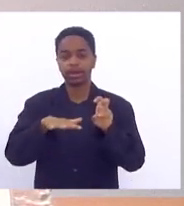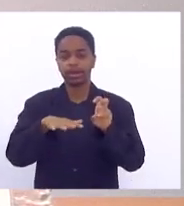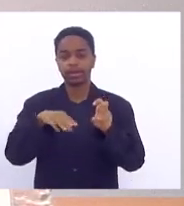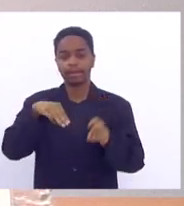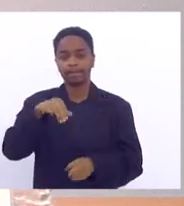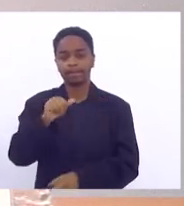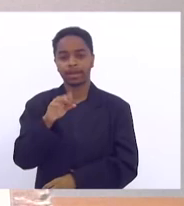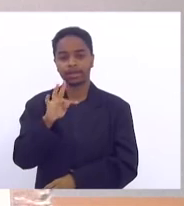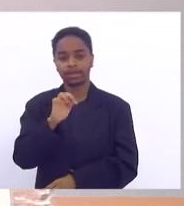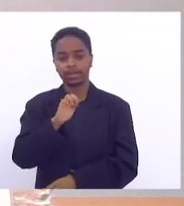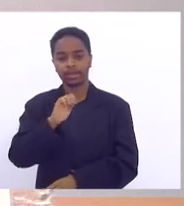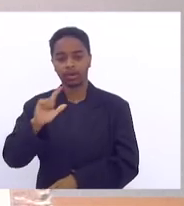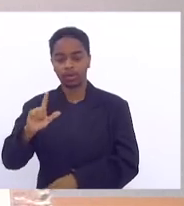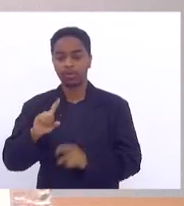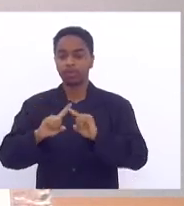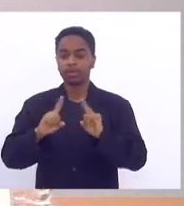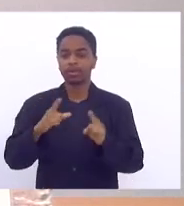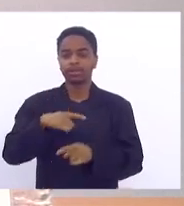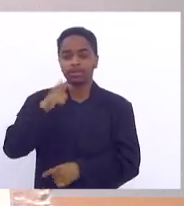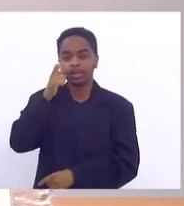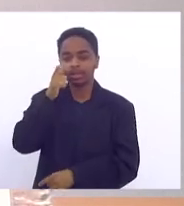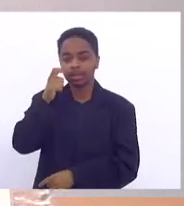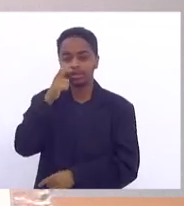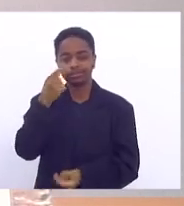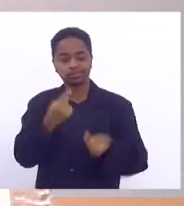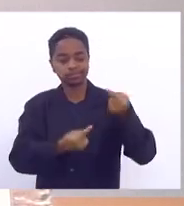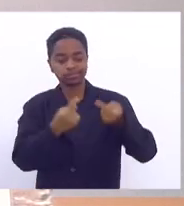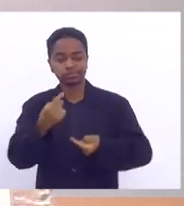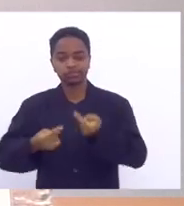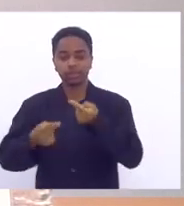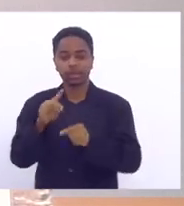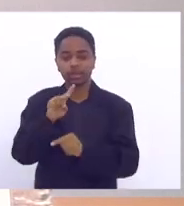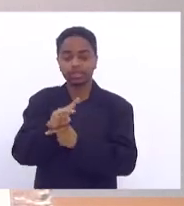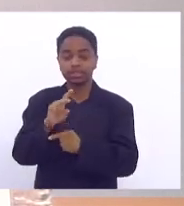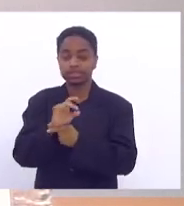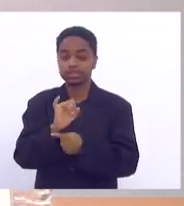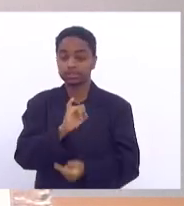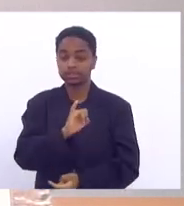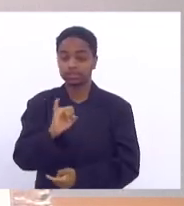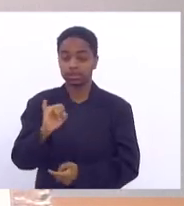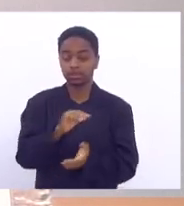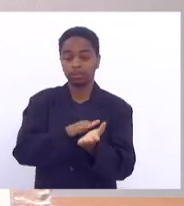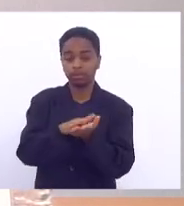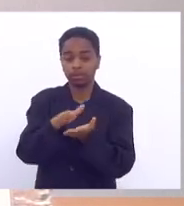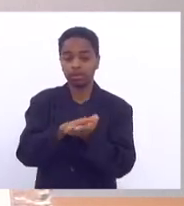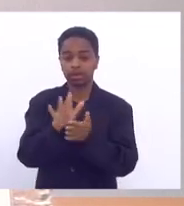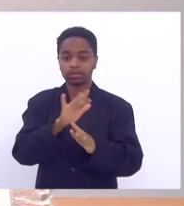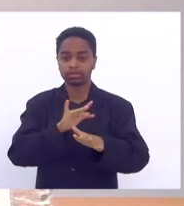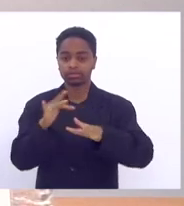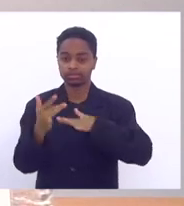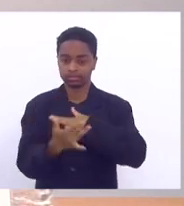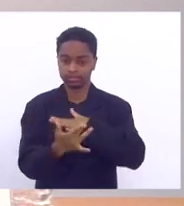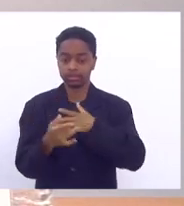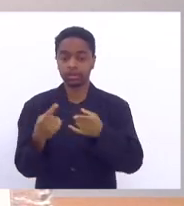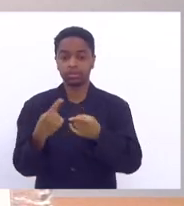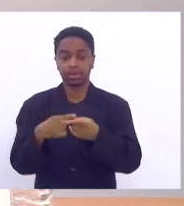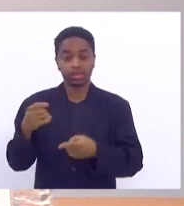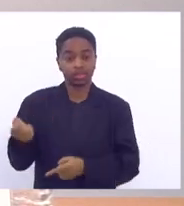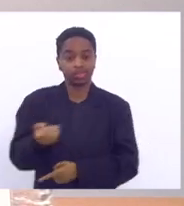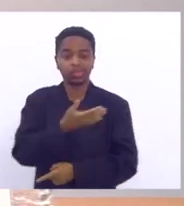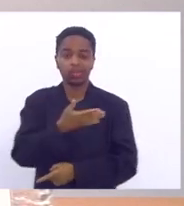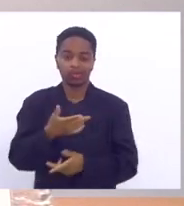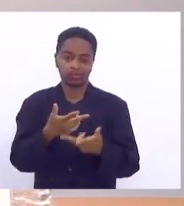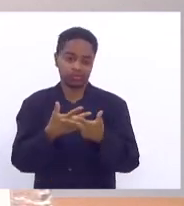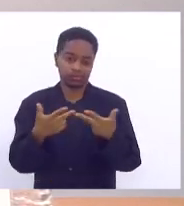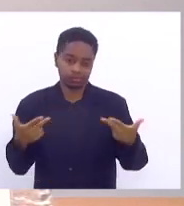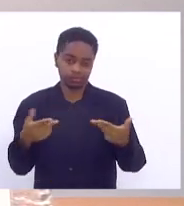interesse Pois ela vai tratar dessa imunidade quando por publicada nas redes sociais que é a grande novidade hoje do